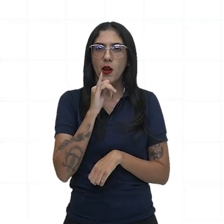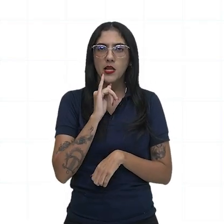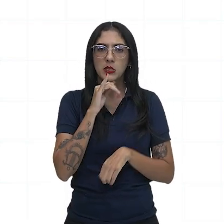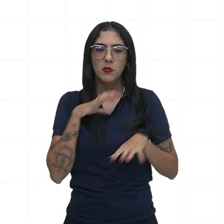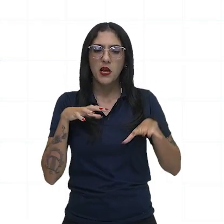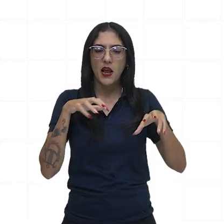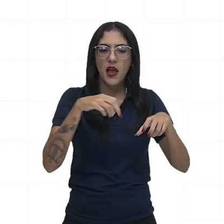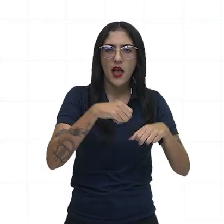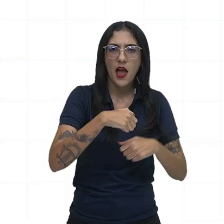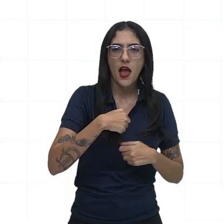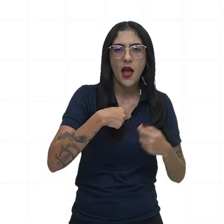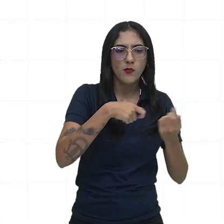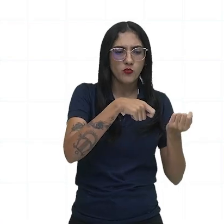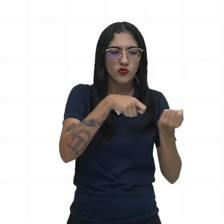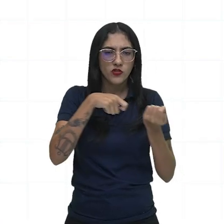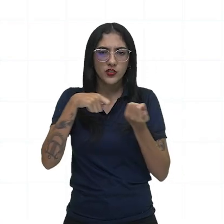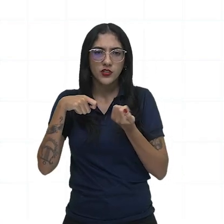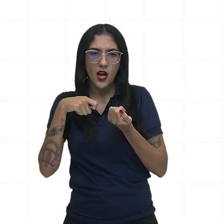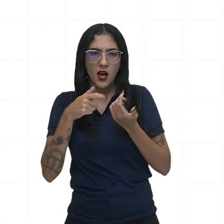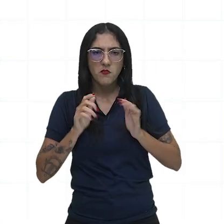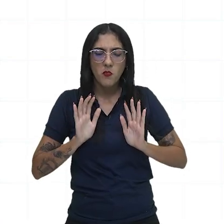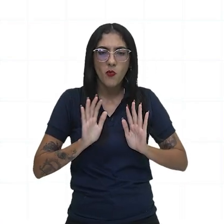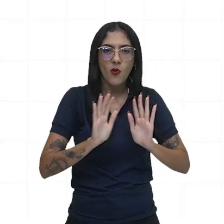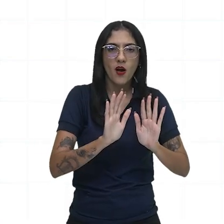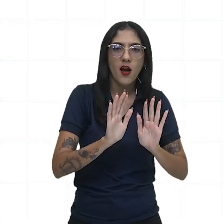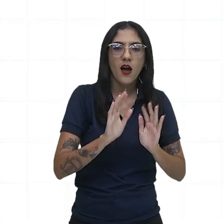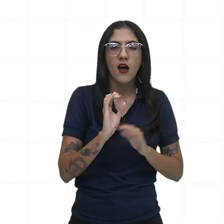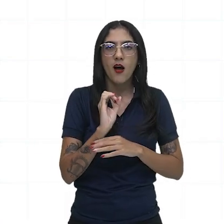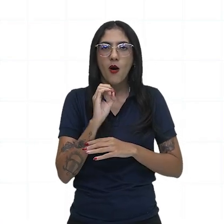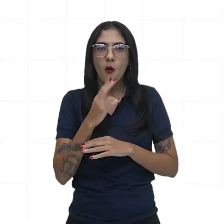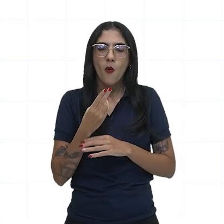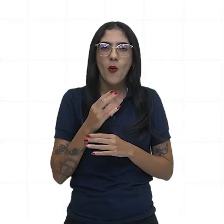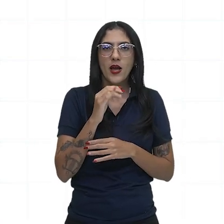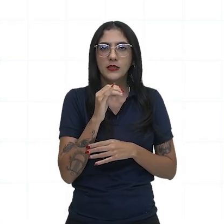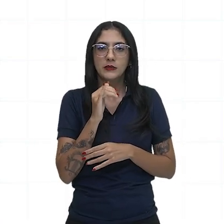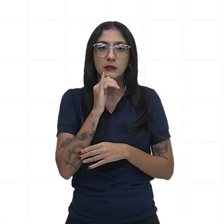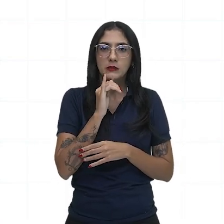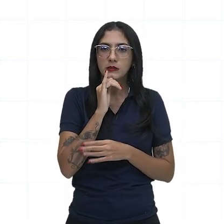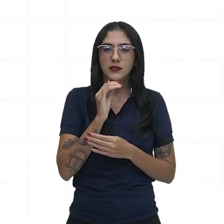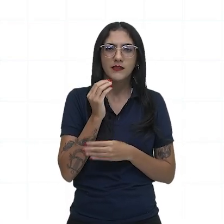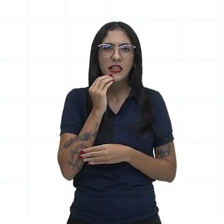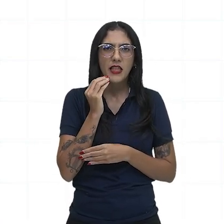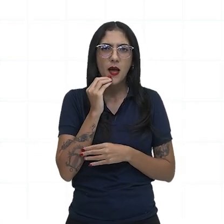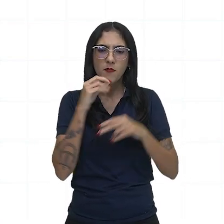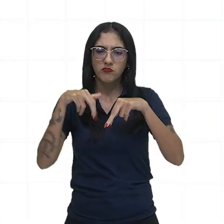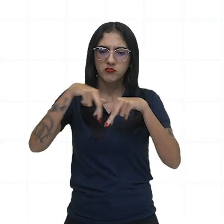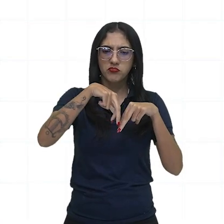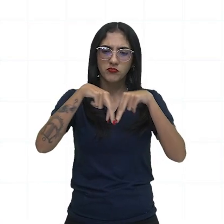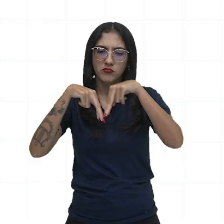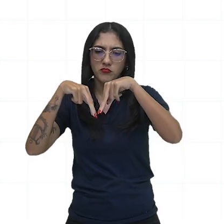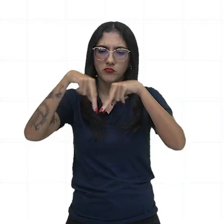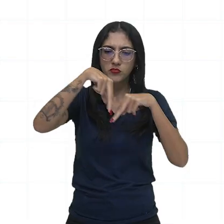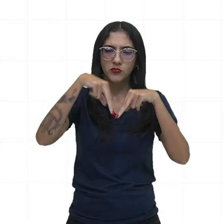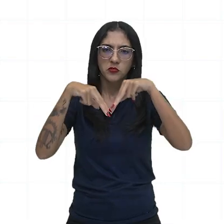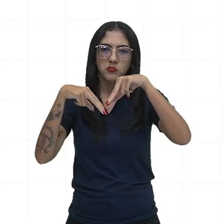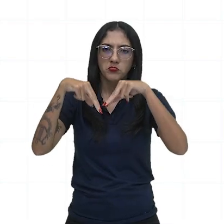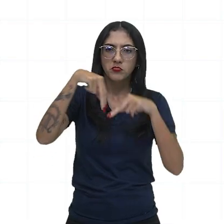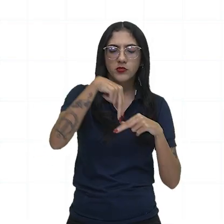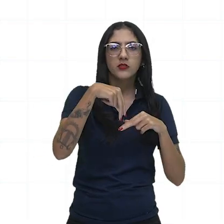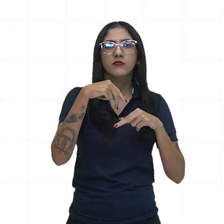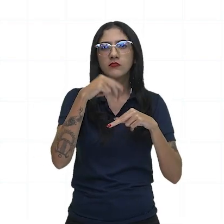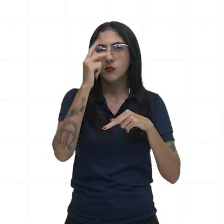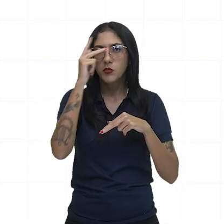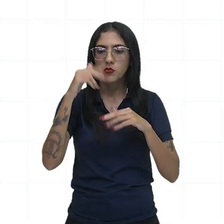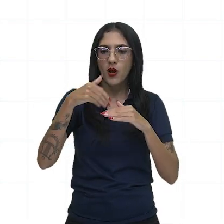agarrar, puxar, empurrar, desequilibrar e projetar o seu oponente, o